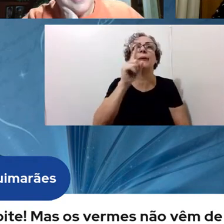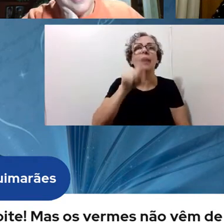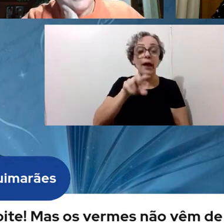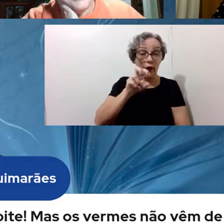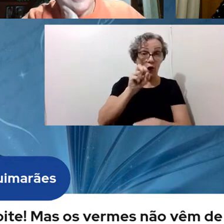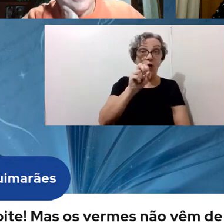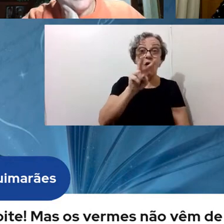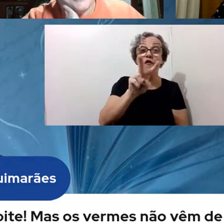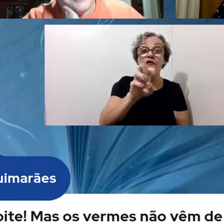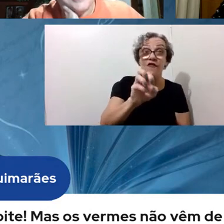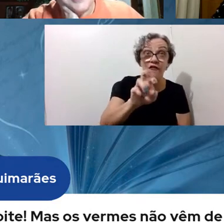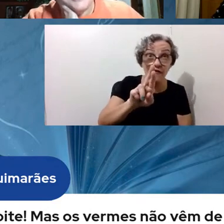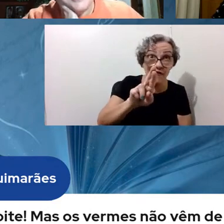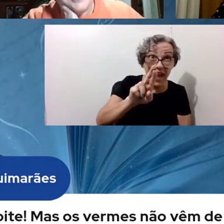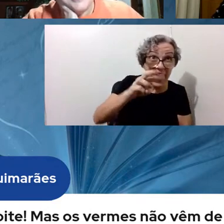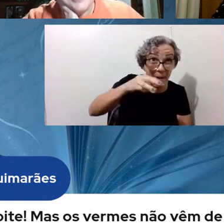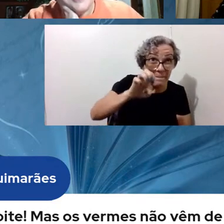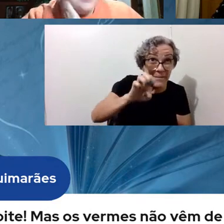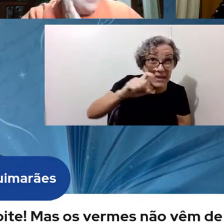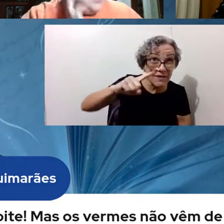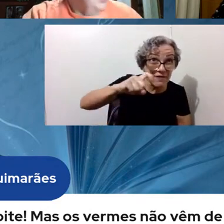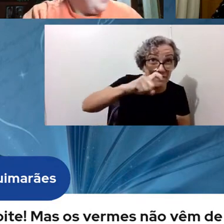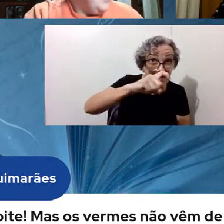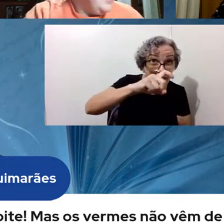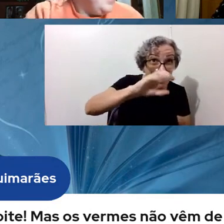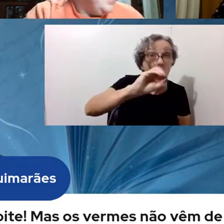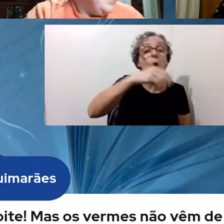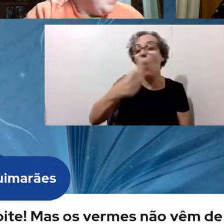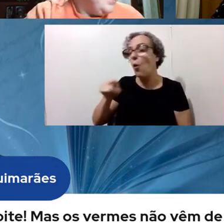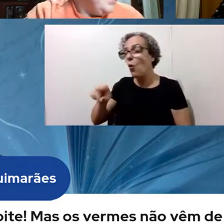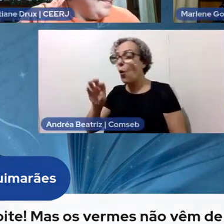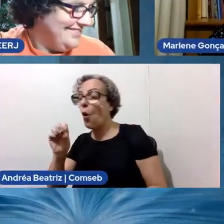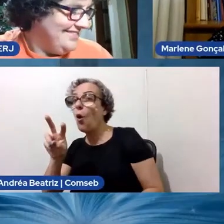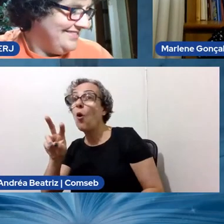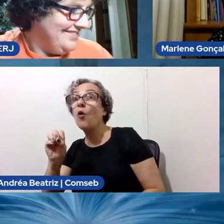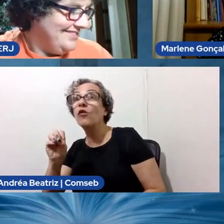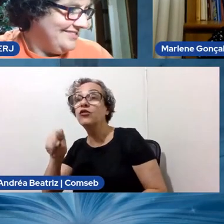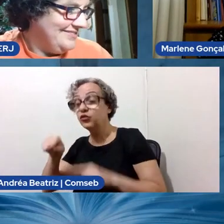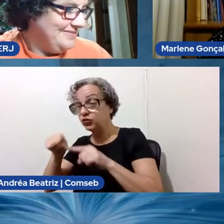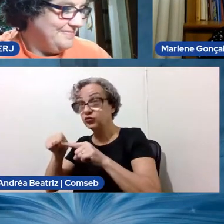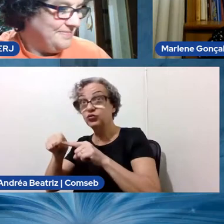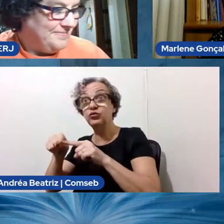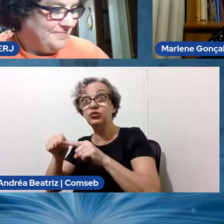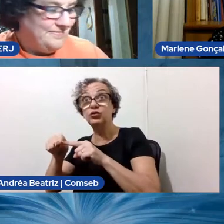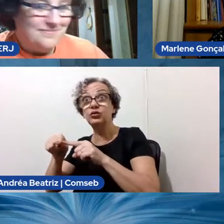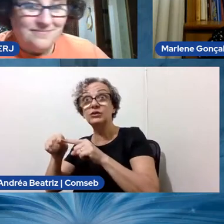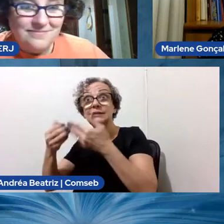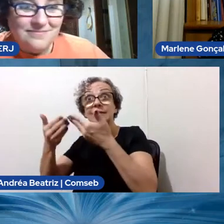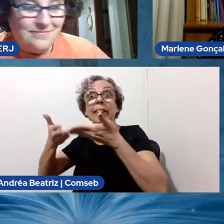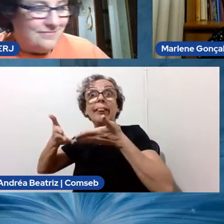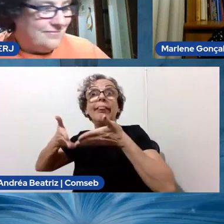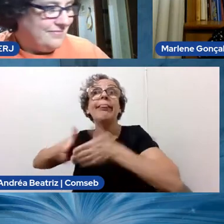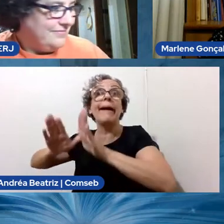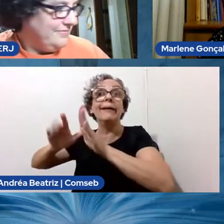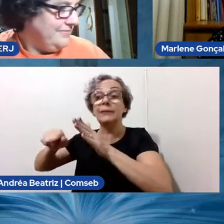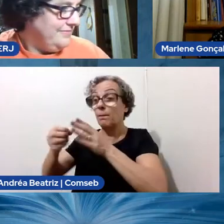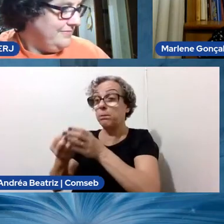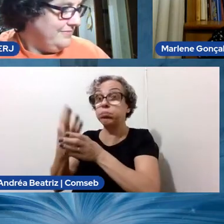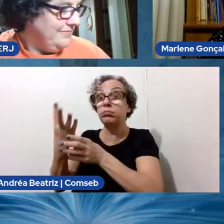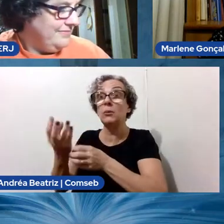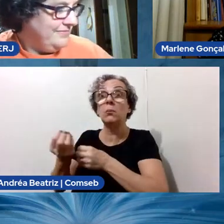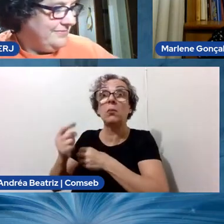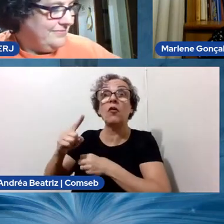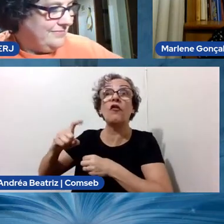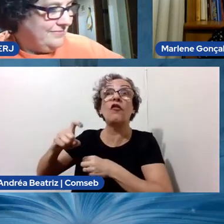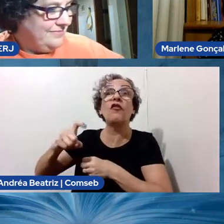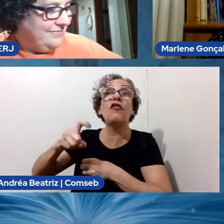vermes? Então, a gente não tem resposta para tudo, na realidade, não é? E aí eu gostaria, bem rapidamente,